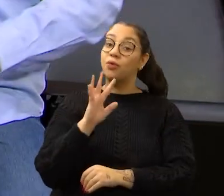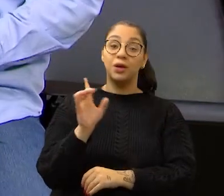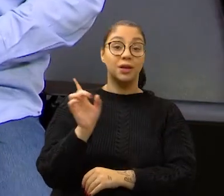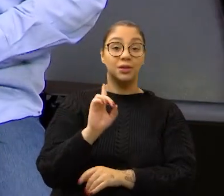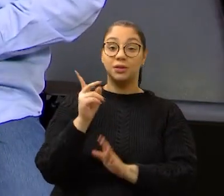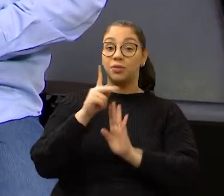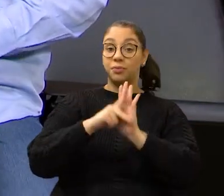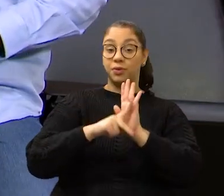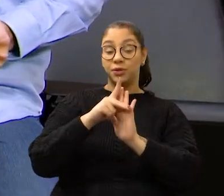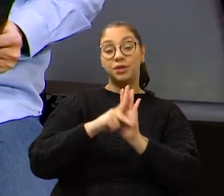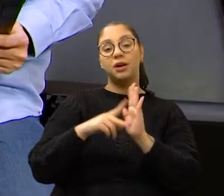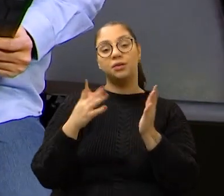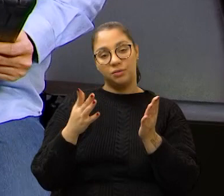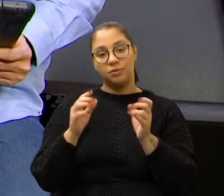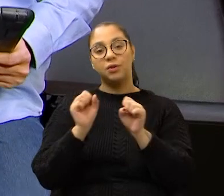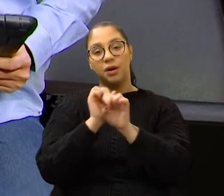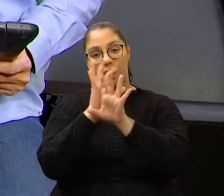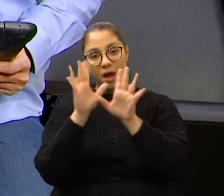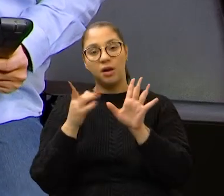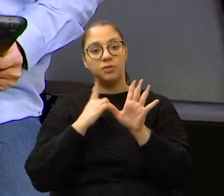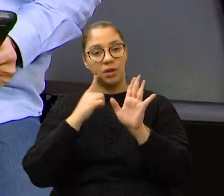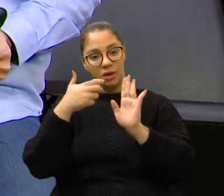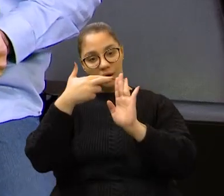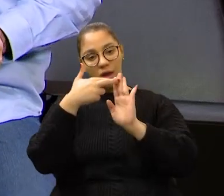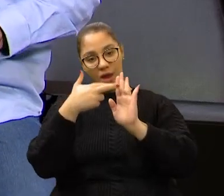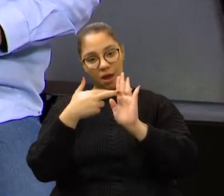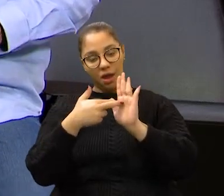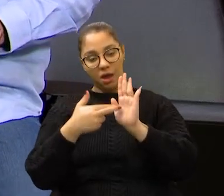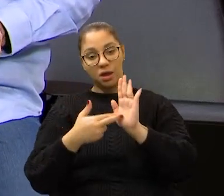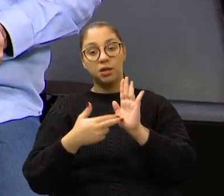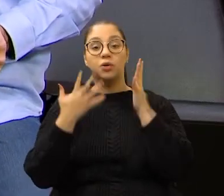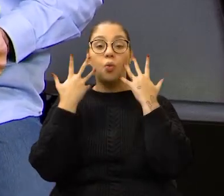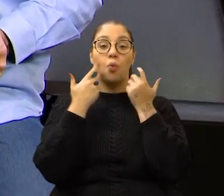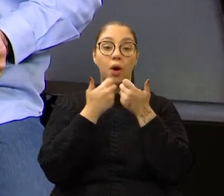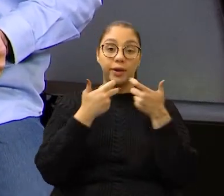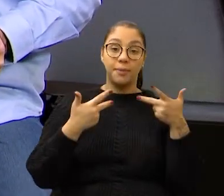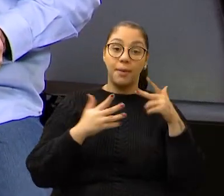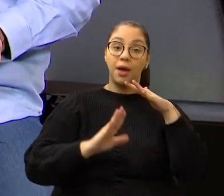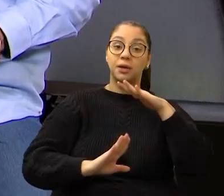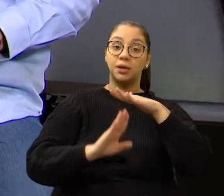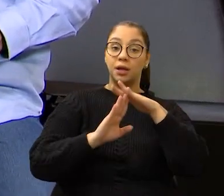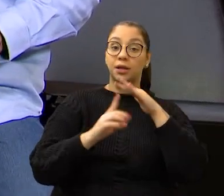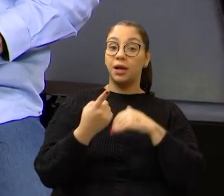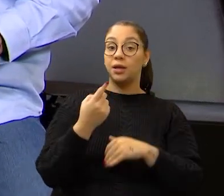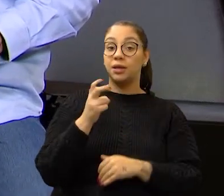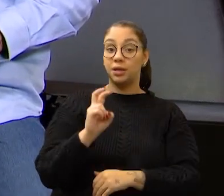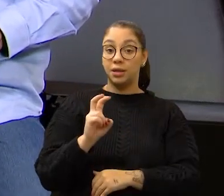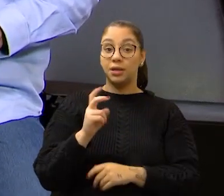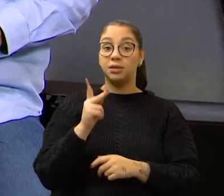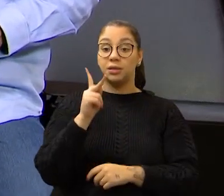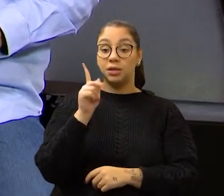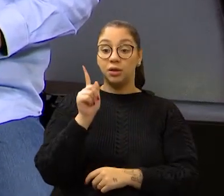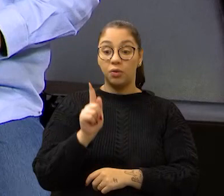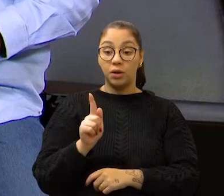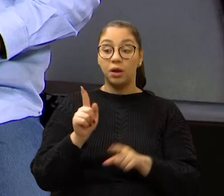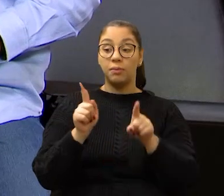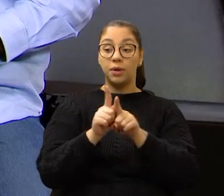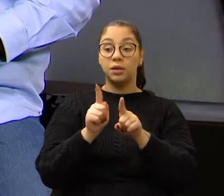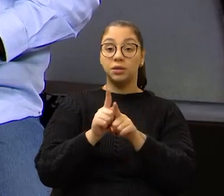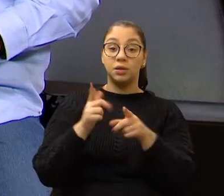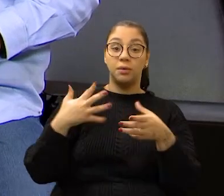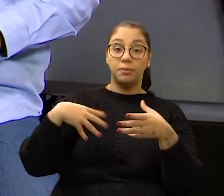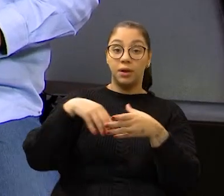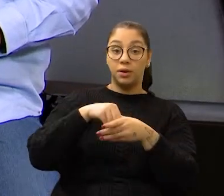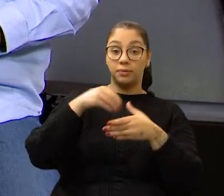conhecia este projeto, claro que tem algumas determinações. O animal pesar no máximo 15 quilos, ele precisa estar em